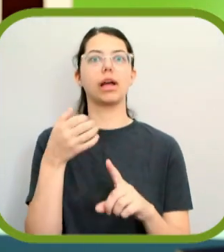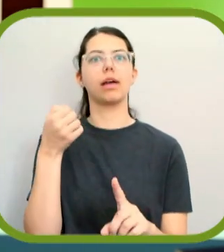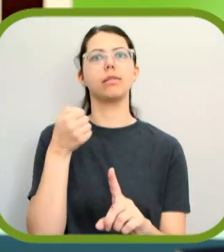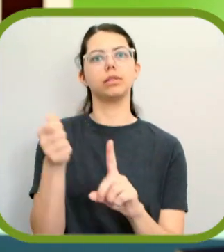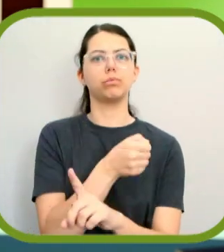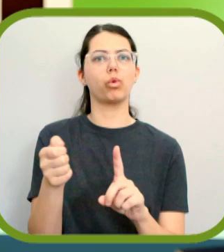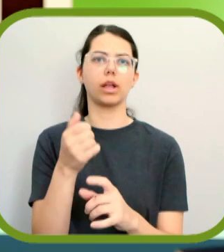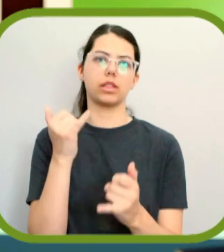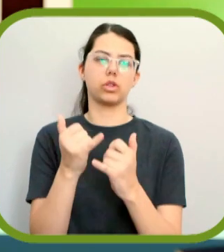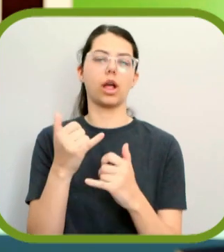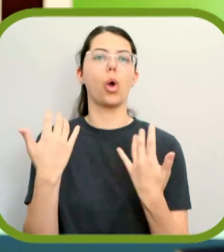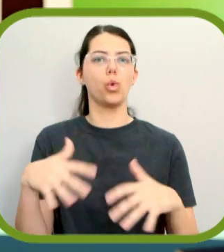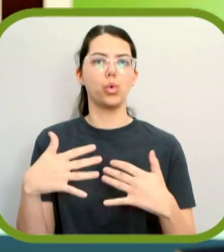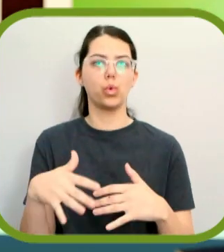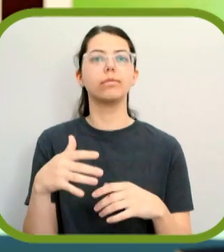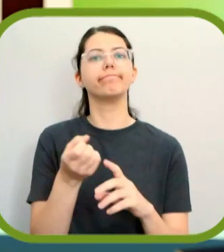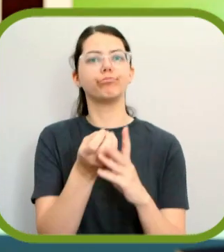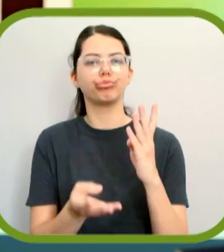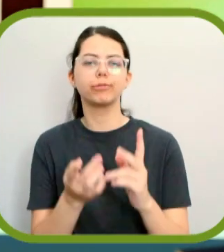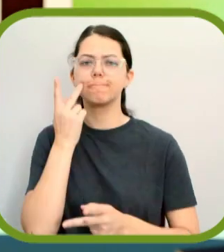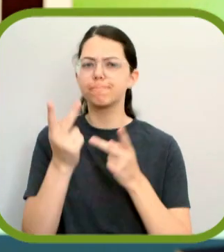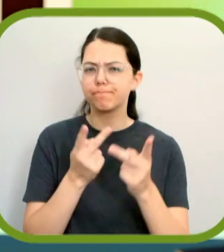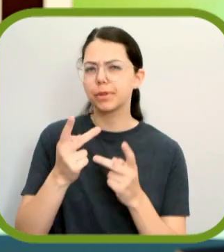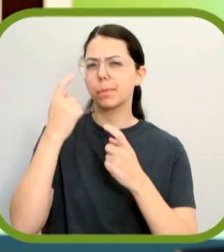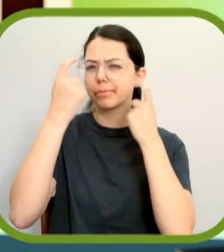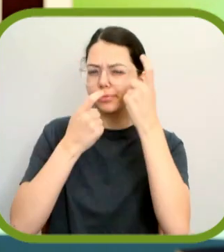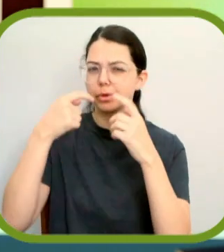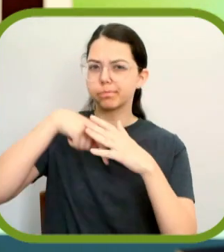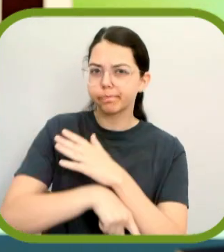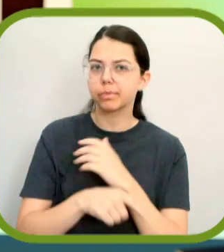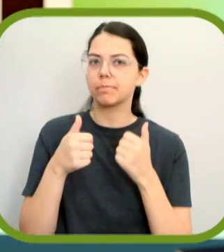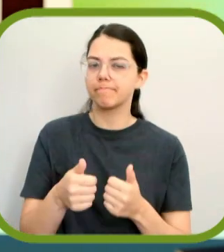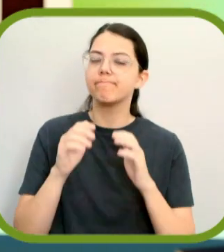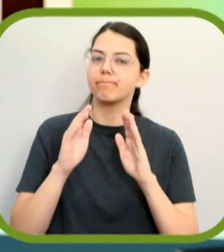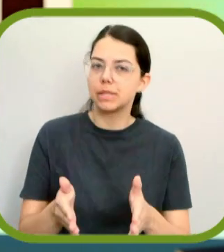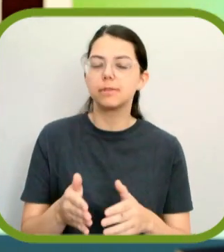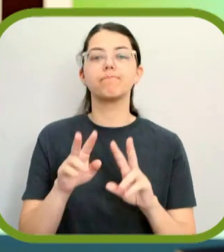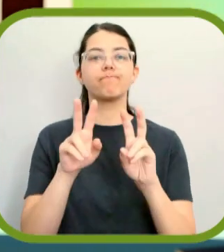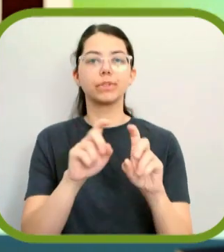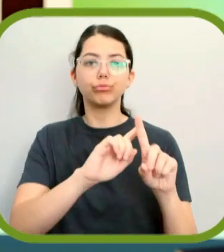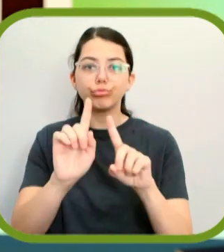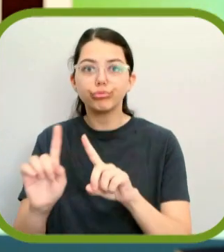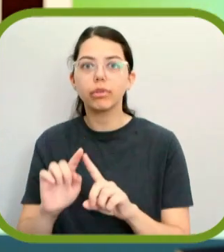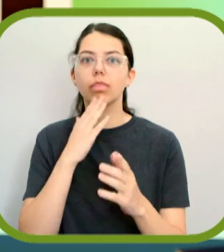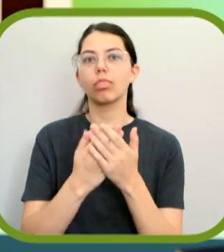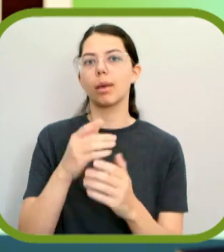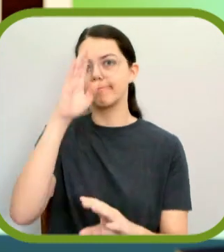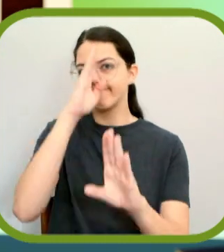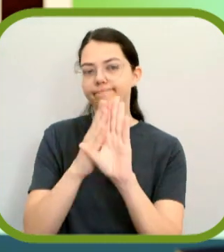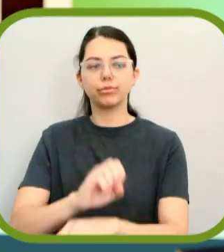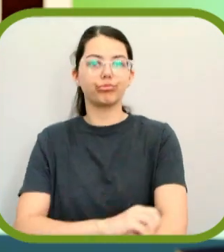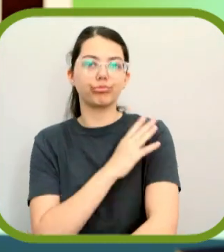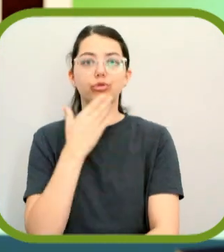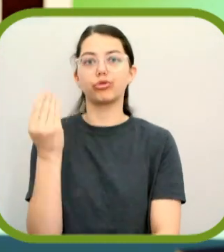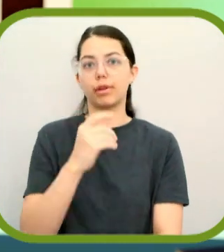e o ciberbullying são alguns dos fenómenos que merecem uma análise crítica e aprofundada. Estas questões não só afetam o bem-estar